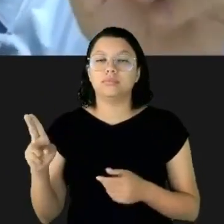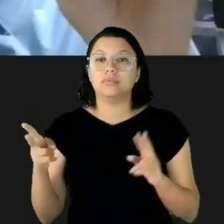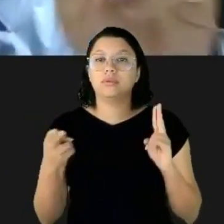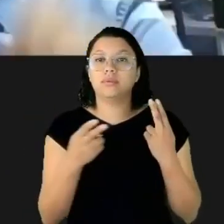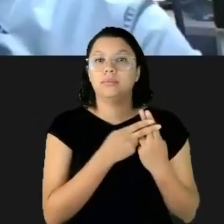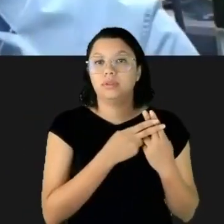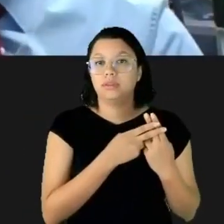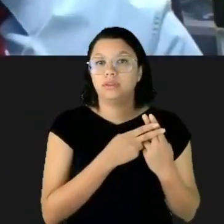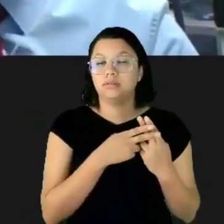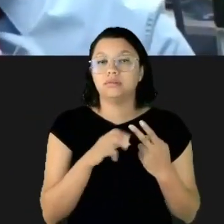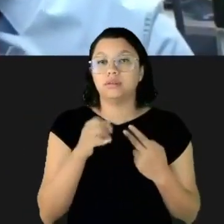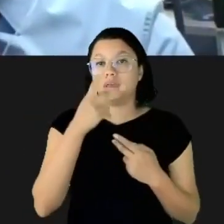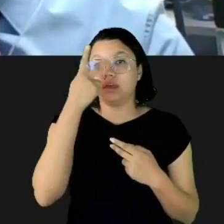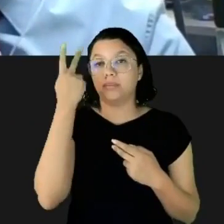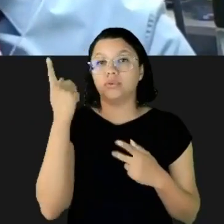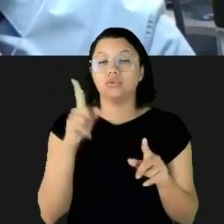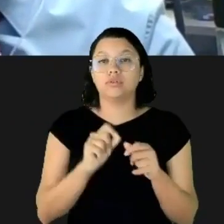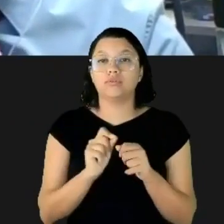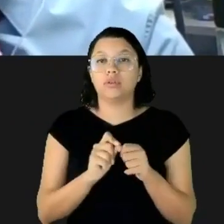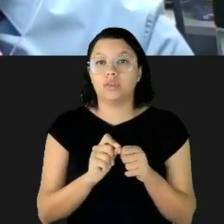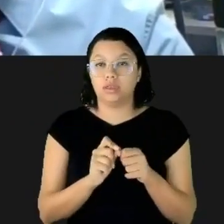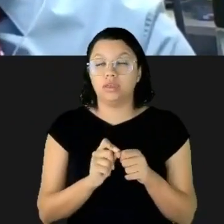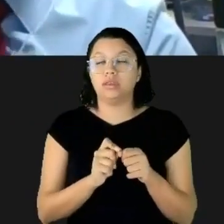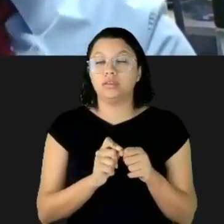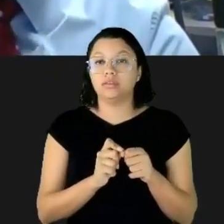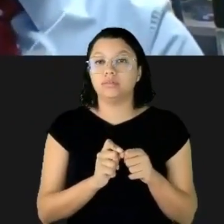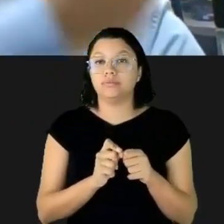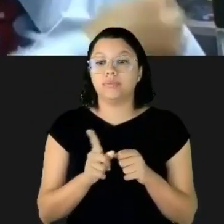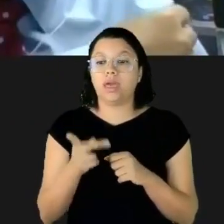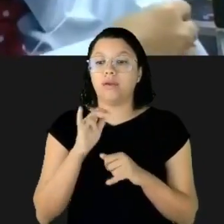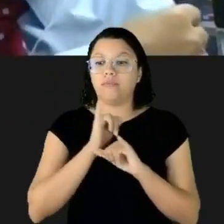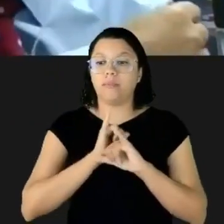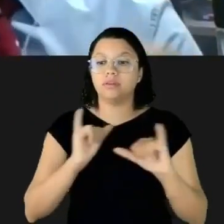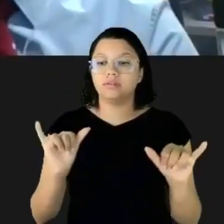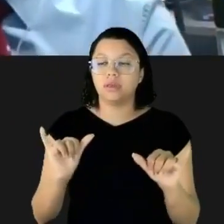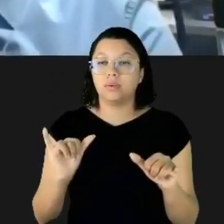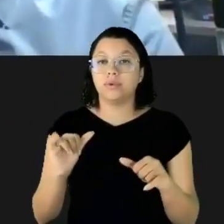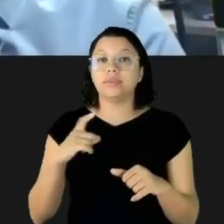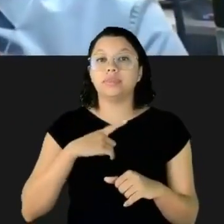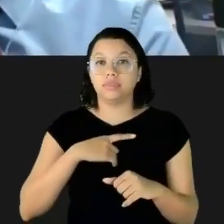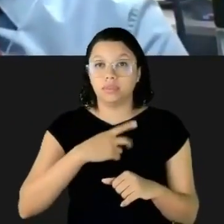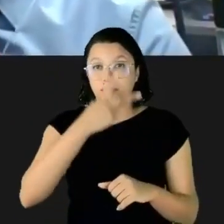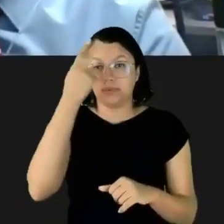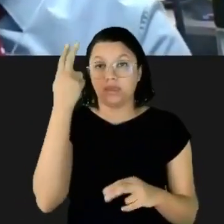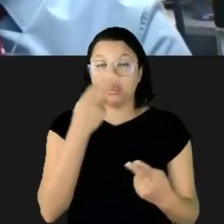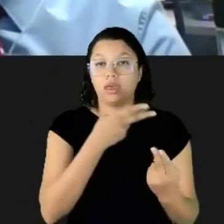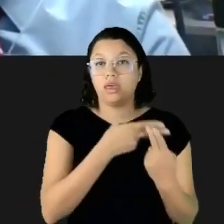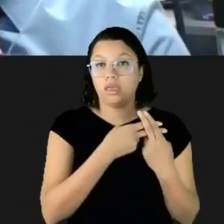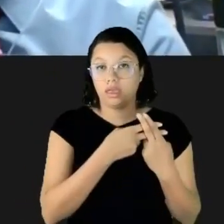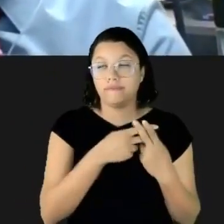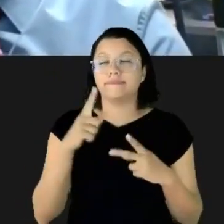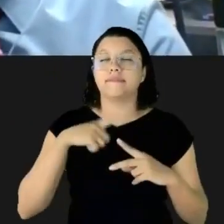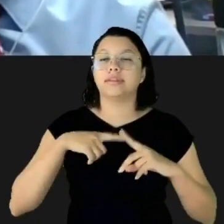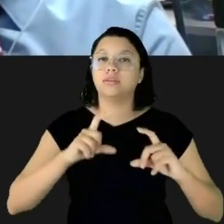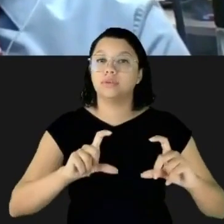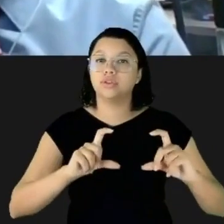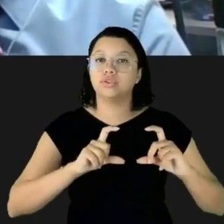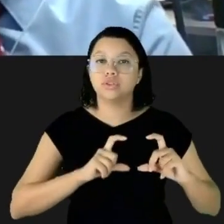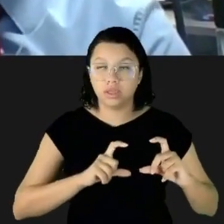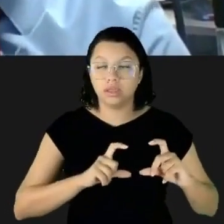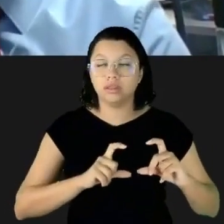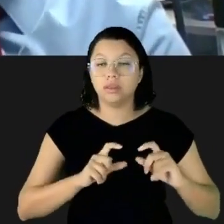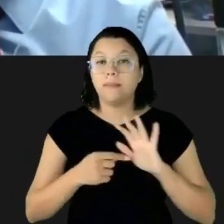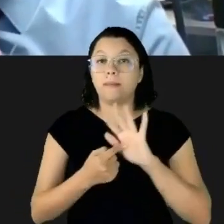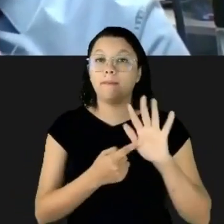preso se alguém fez o checkbox lá que existe um réu preso automaticamente vai sair uma etiqueta um